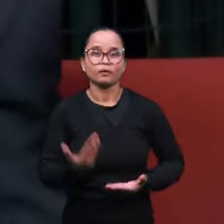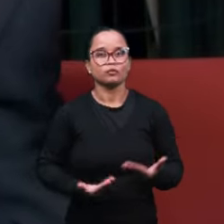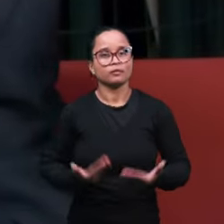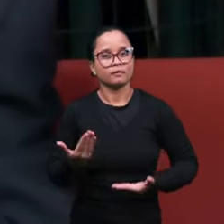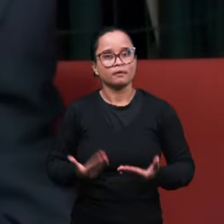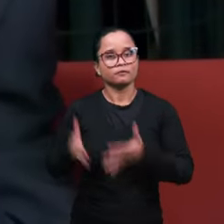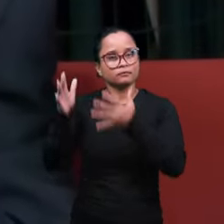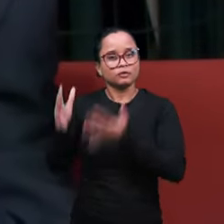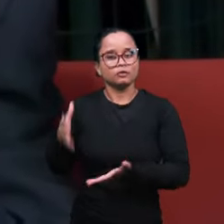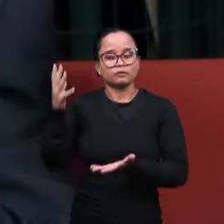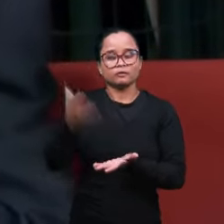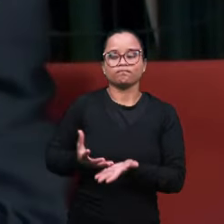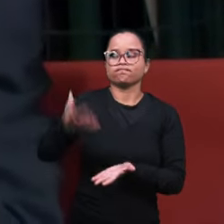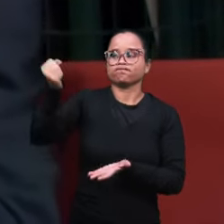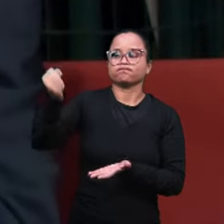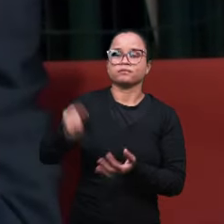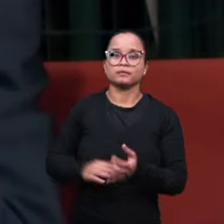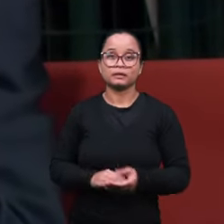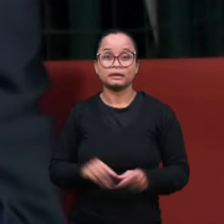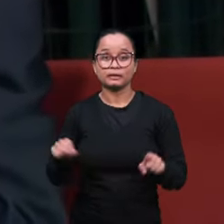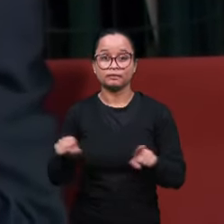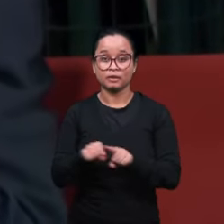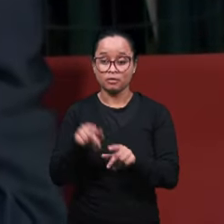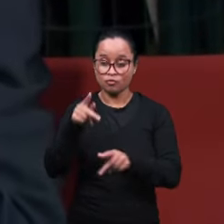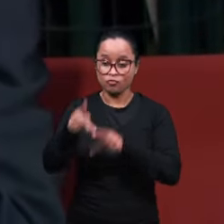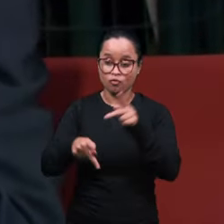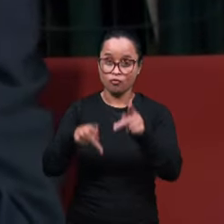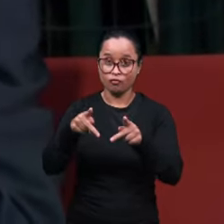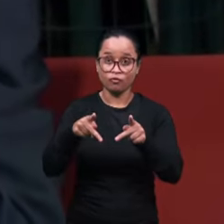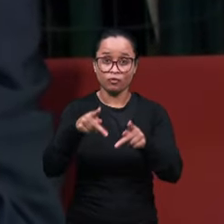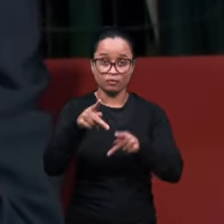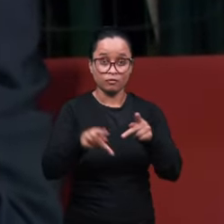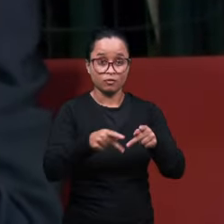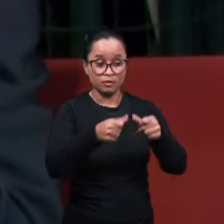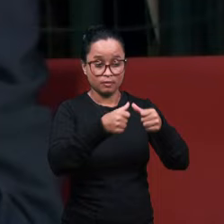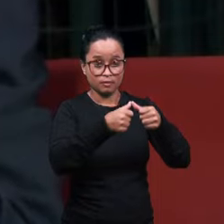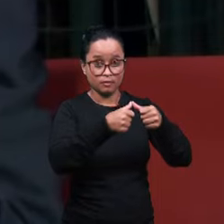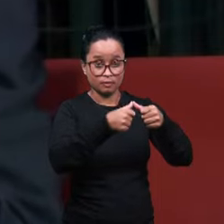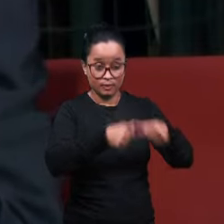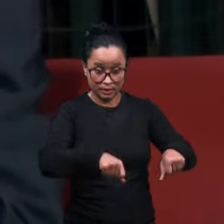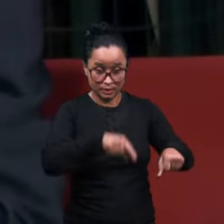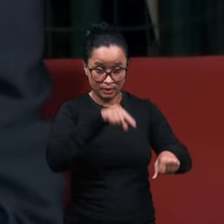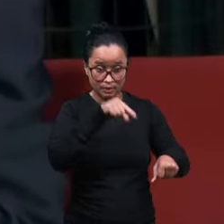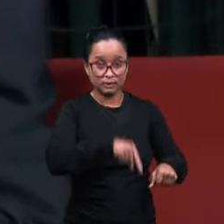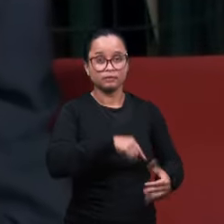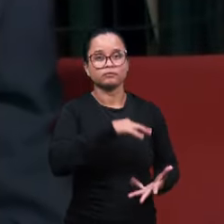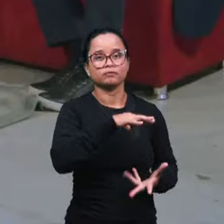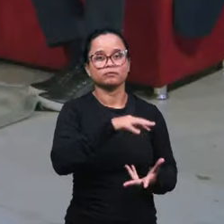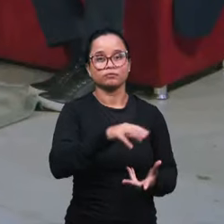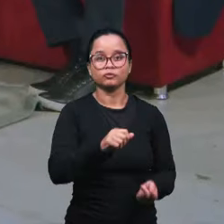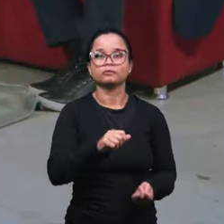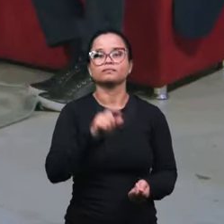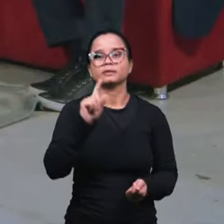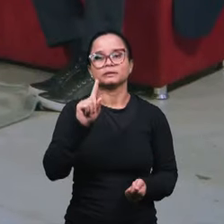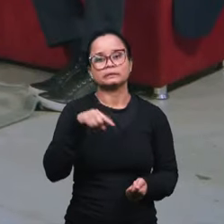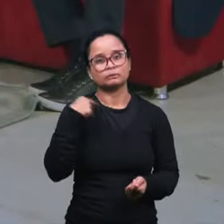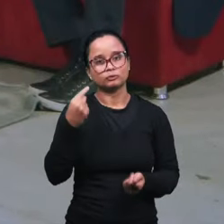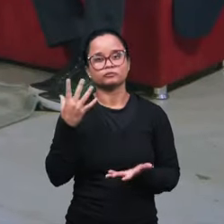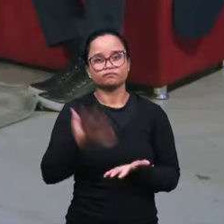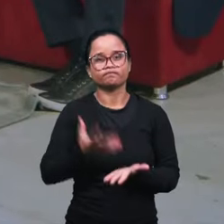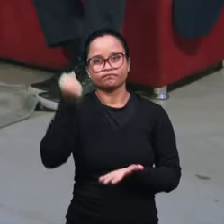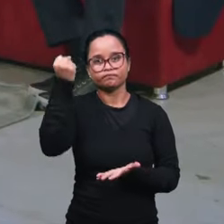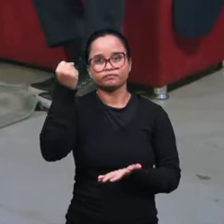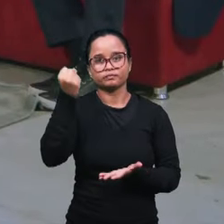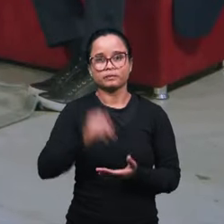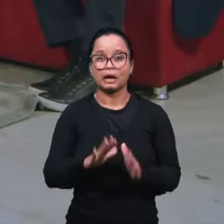ser arrebatada e de um povo que vai ficar para este momento após o arrebatamento. A